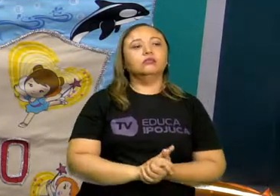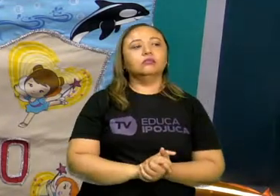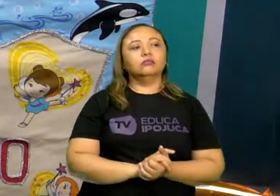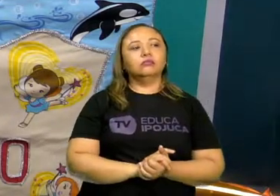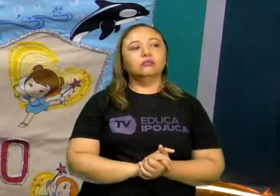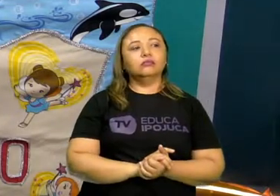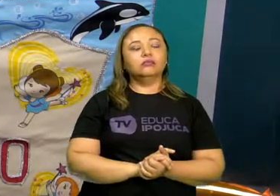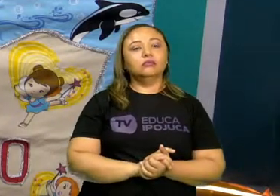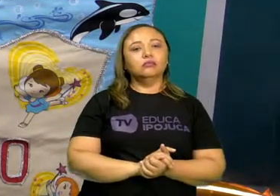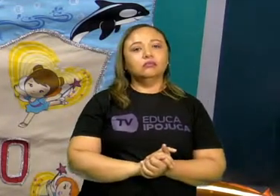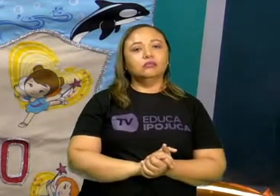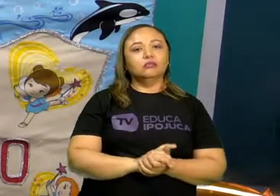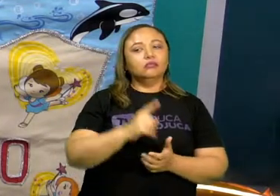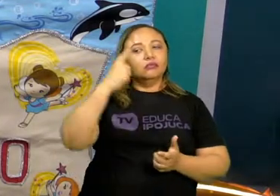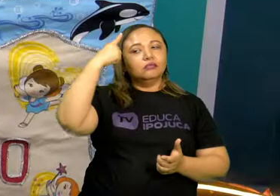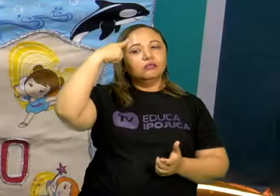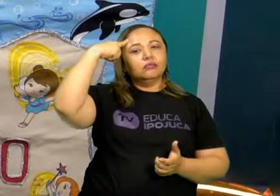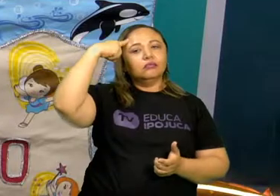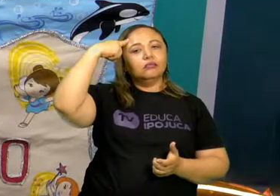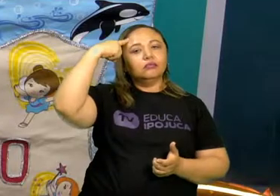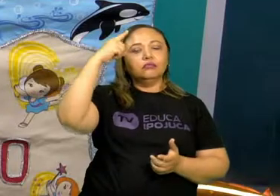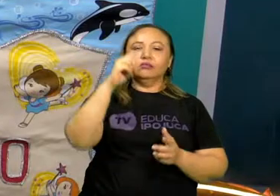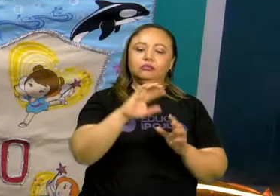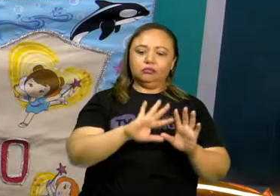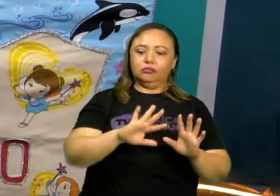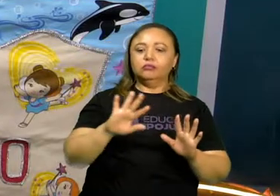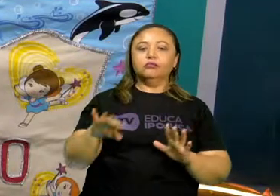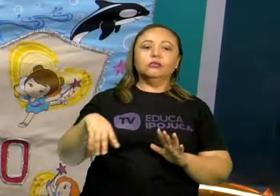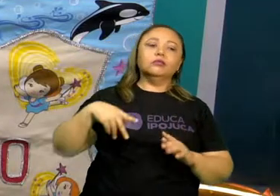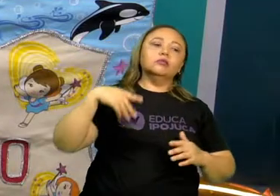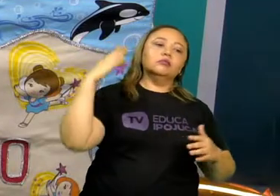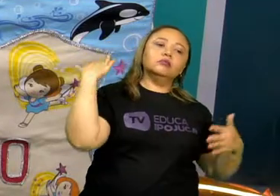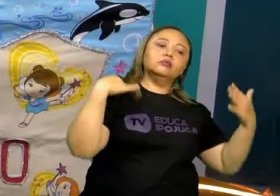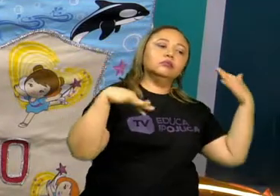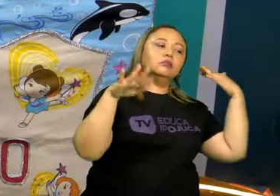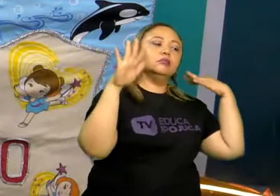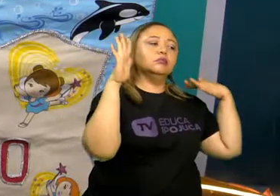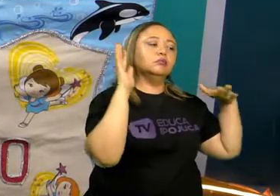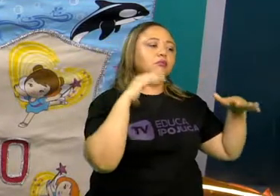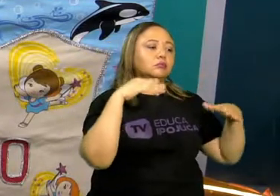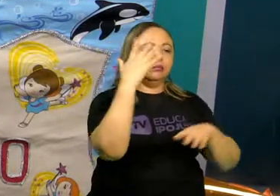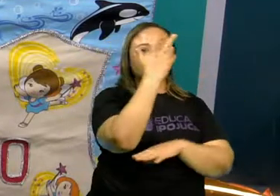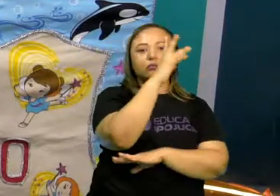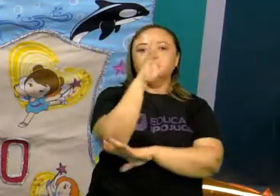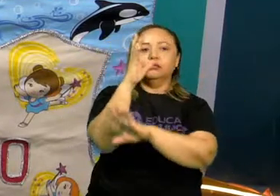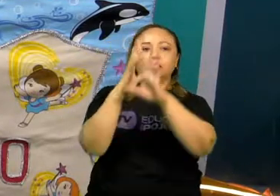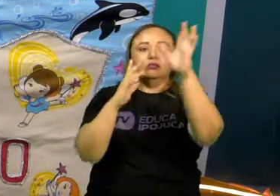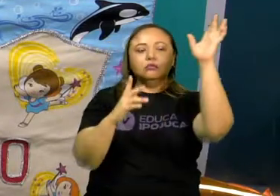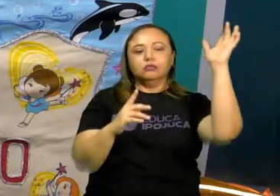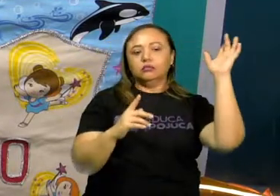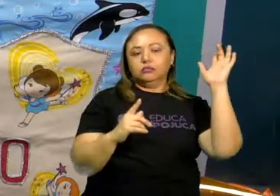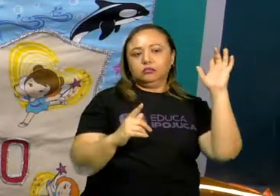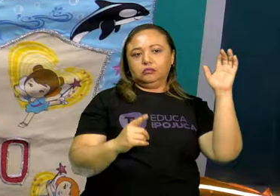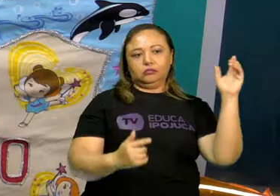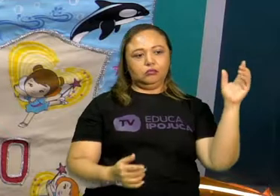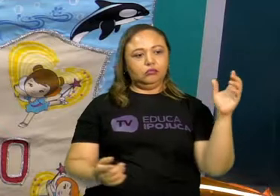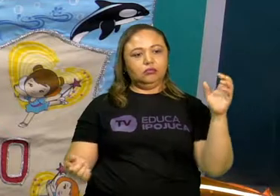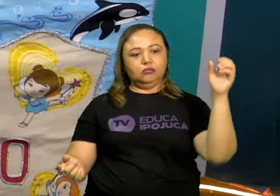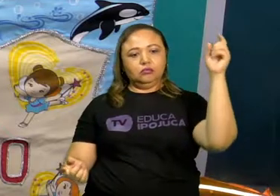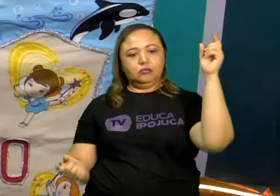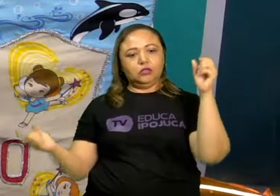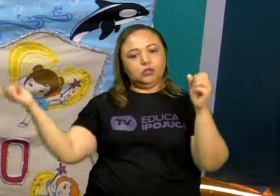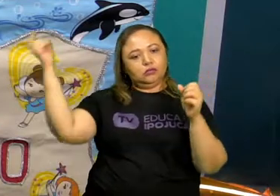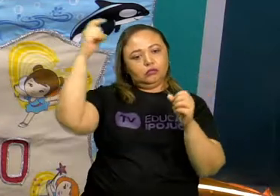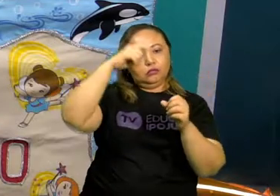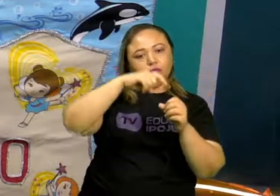Não. Aí eles pensaram, vamos dar uma volta na floresta. Quando a gente voltar,